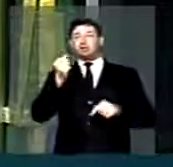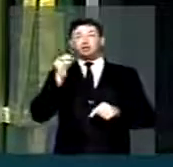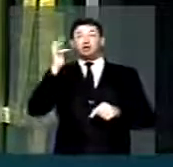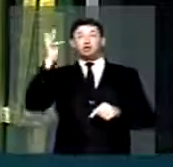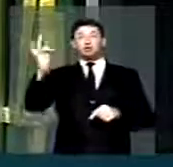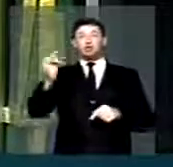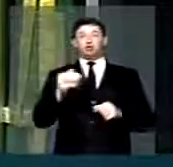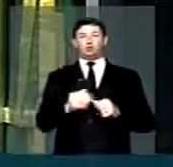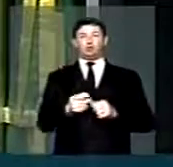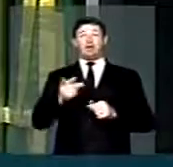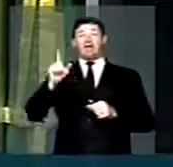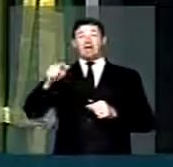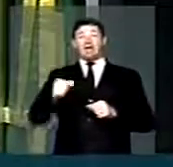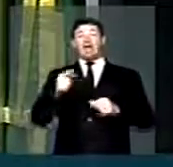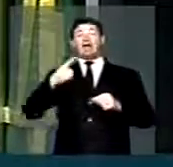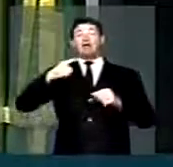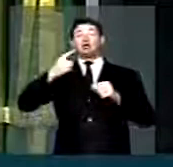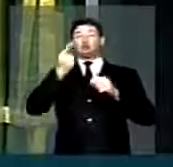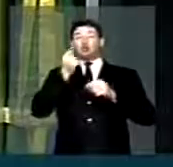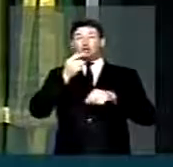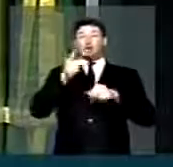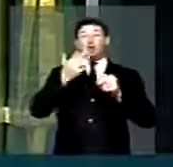nós estamos comendo o almoço.